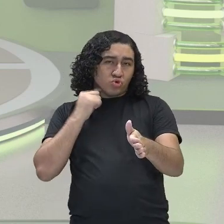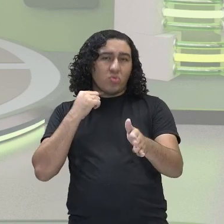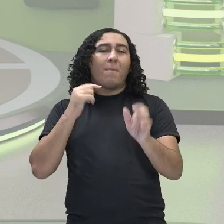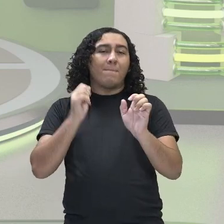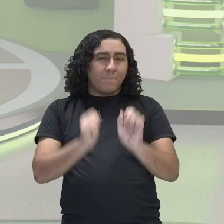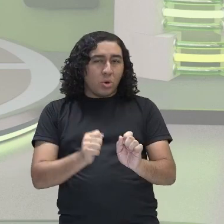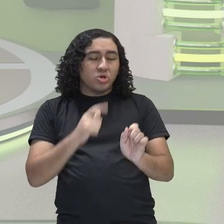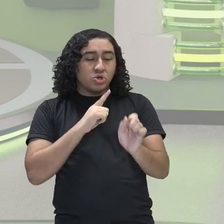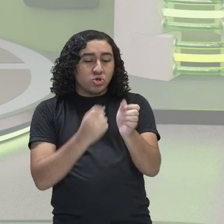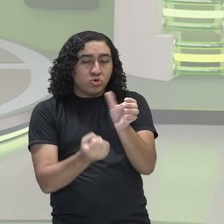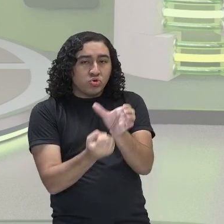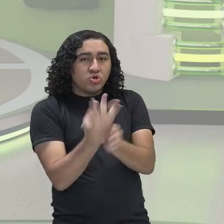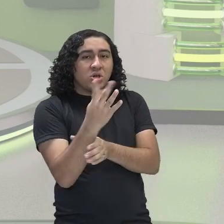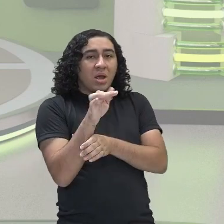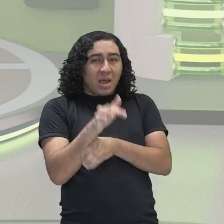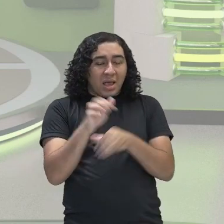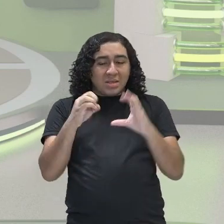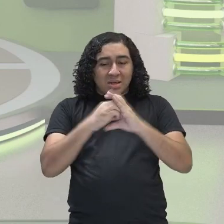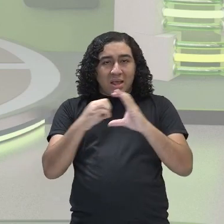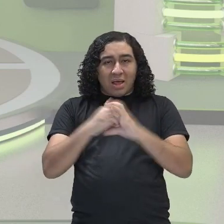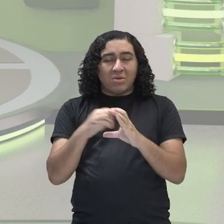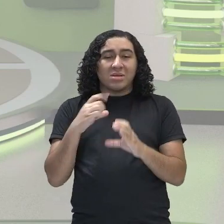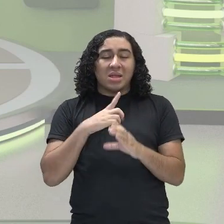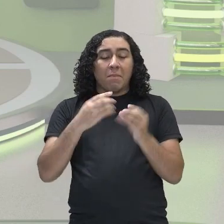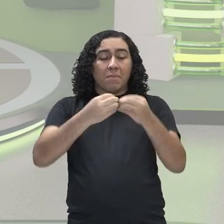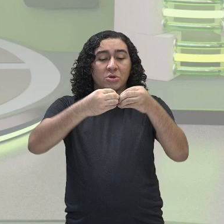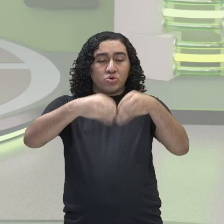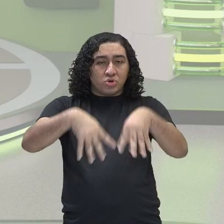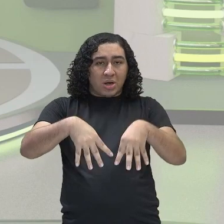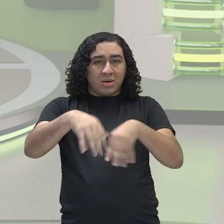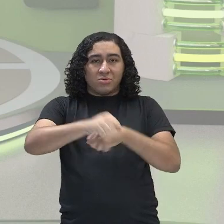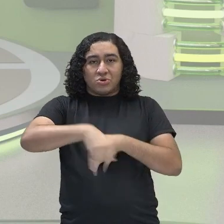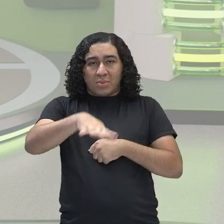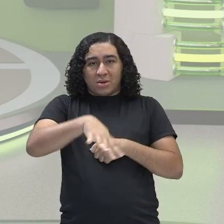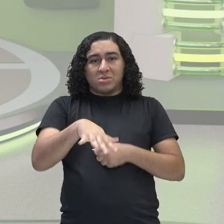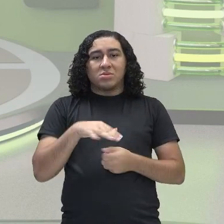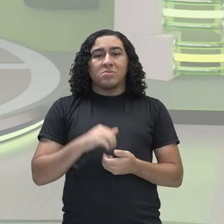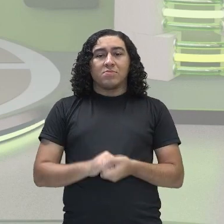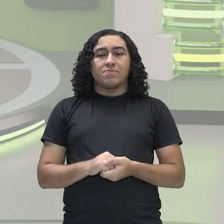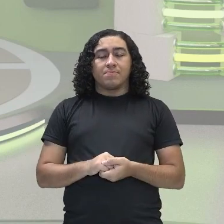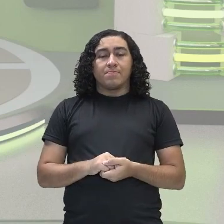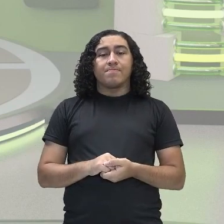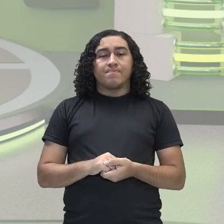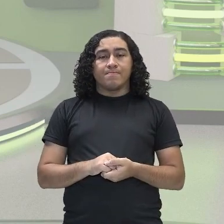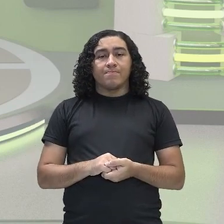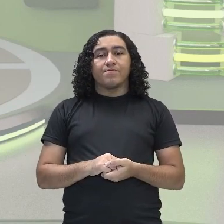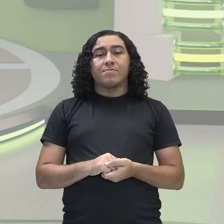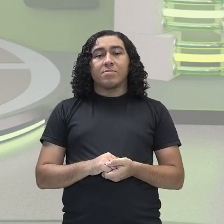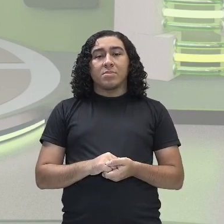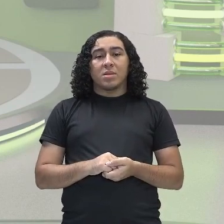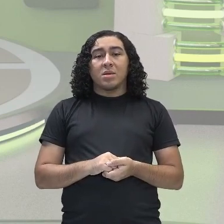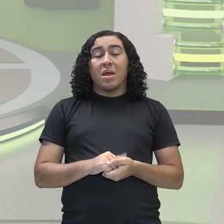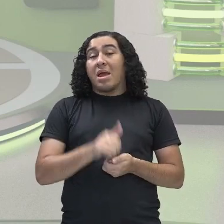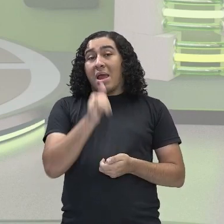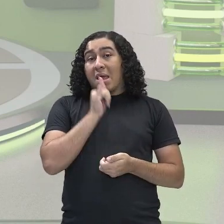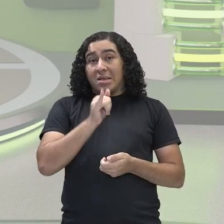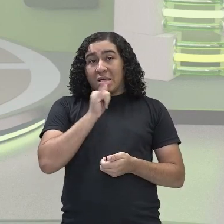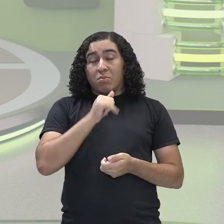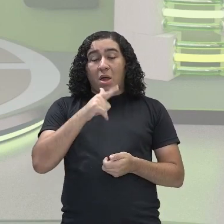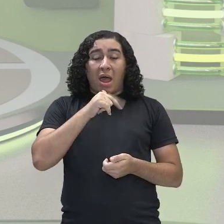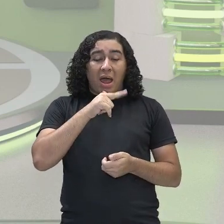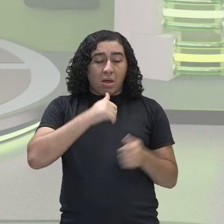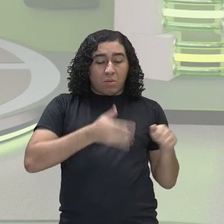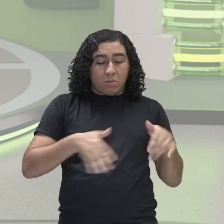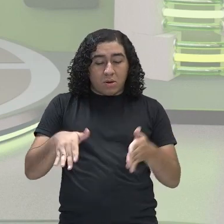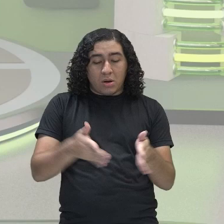dessas algas que podem ali causar um prejuízo naquele ambiente. E aí a gente tem como exemplo a maré vermelha. Ela